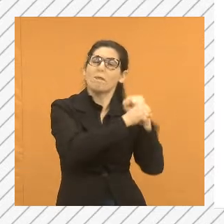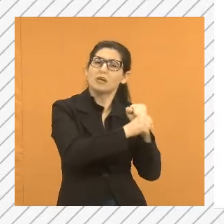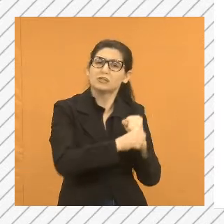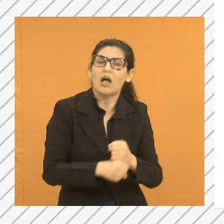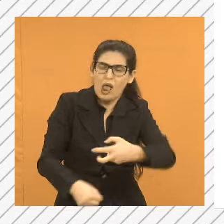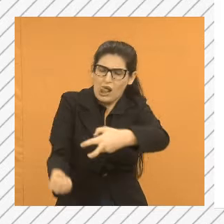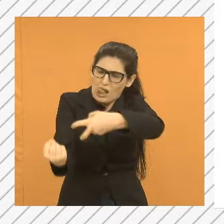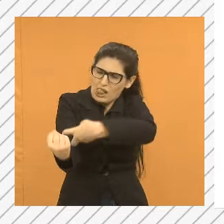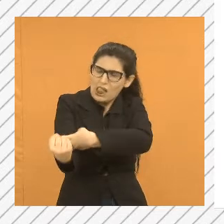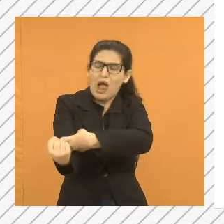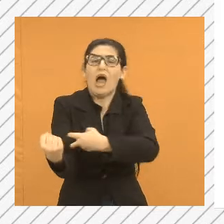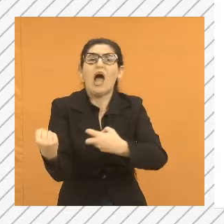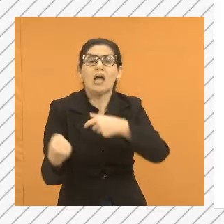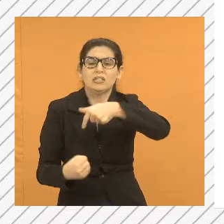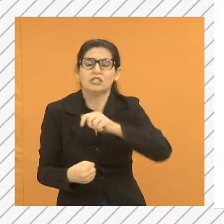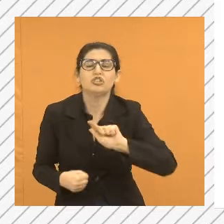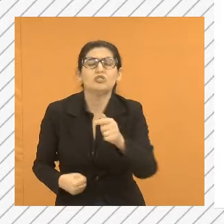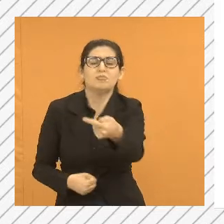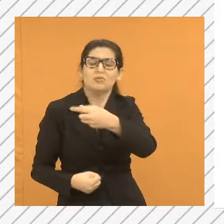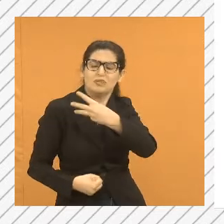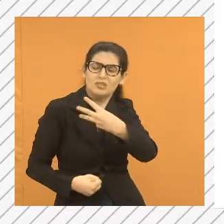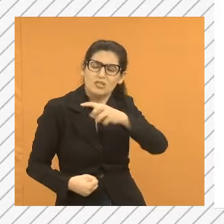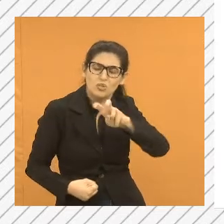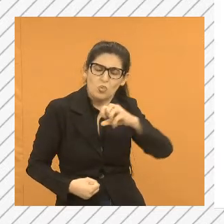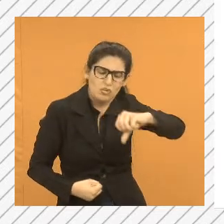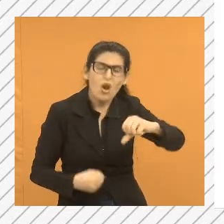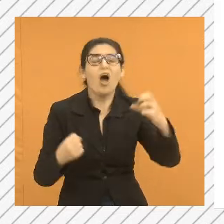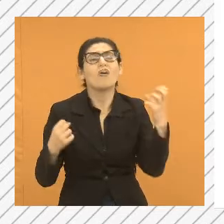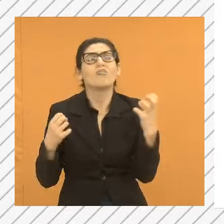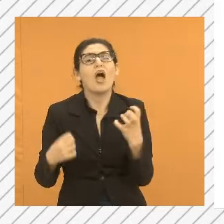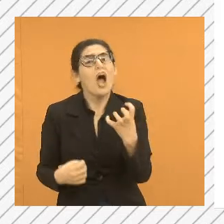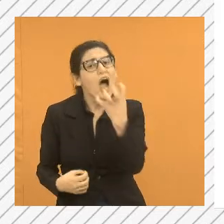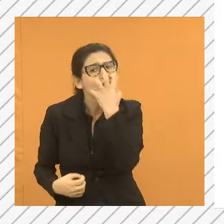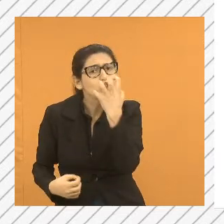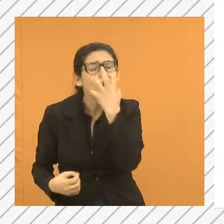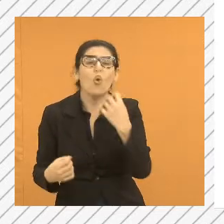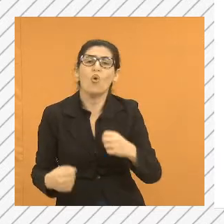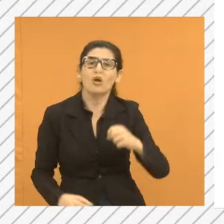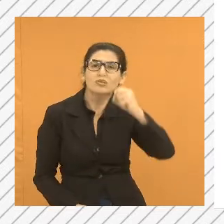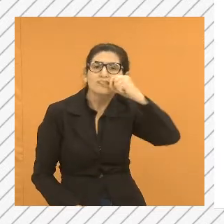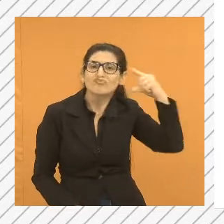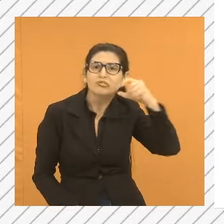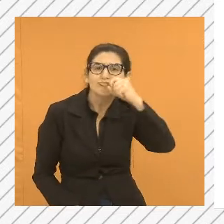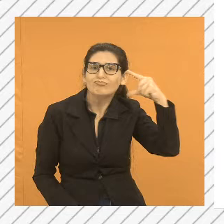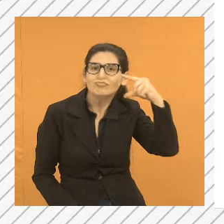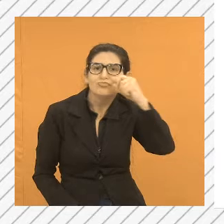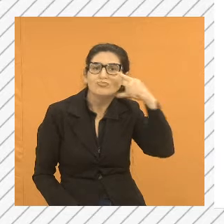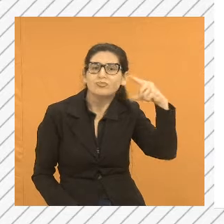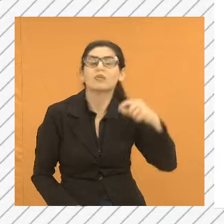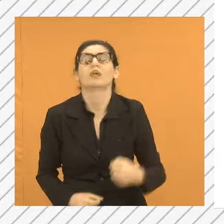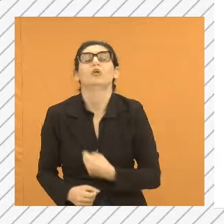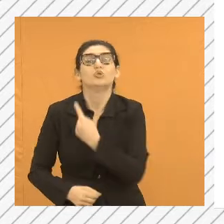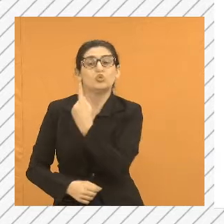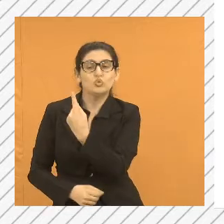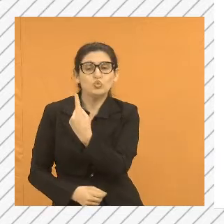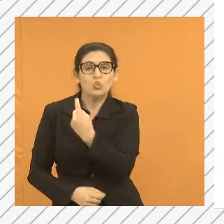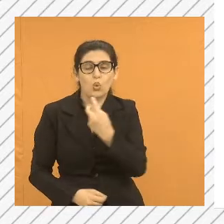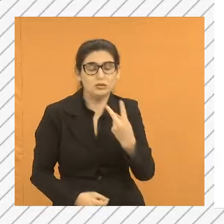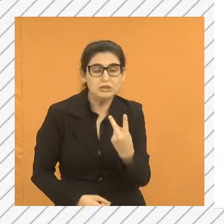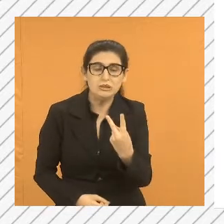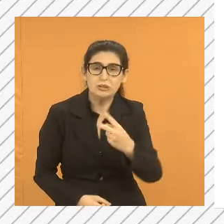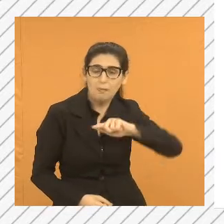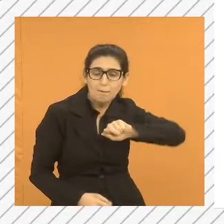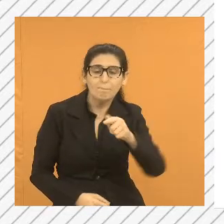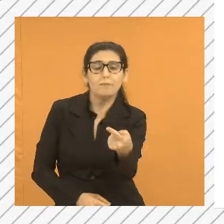vacinados 7.359 cães e gatos, contra 12.000 esse